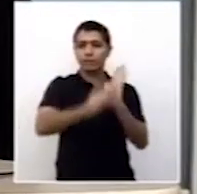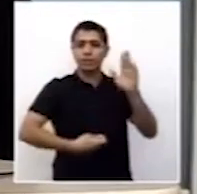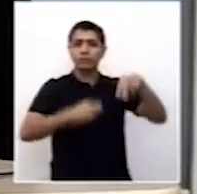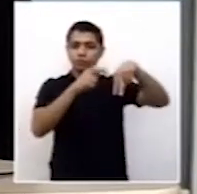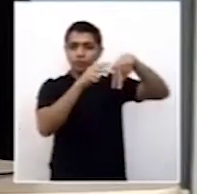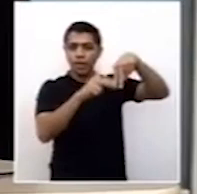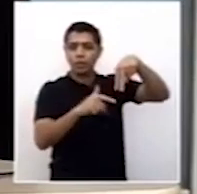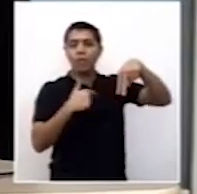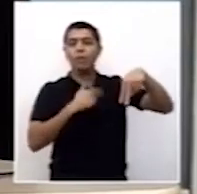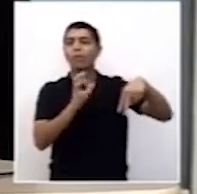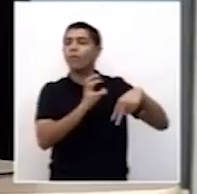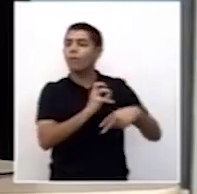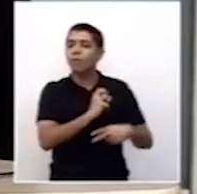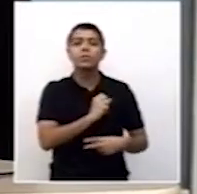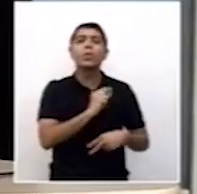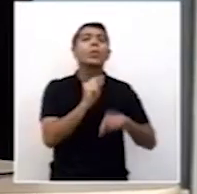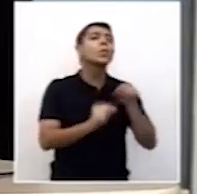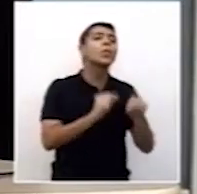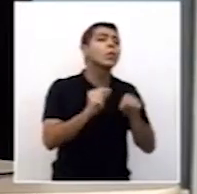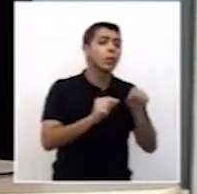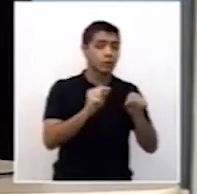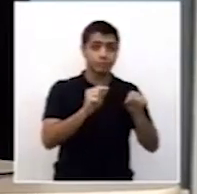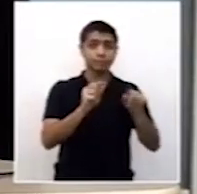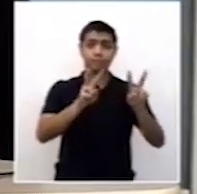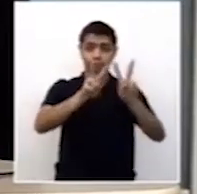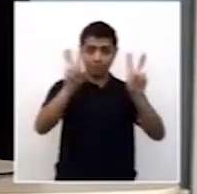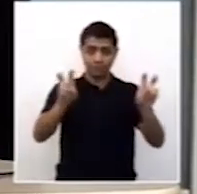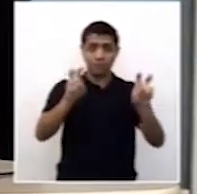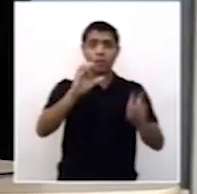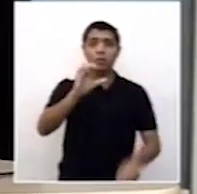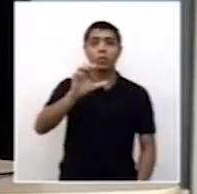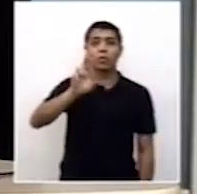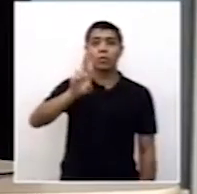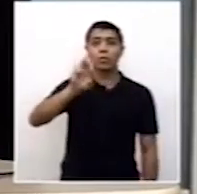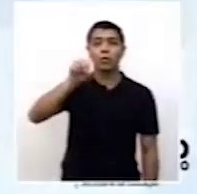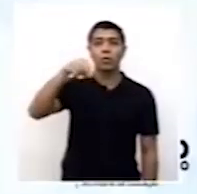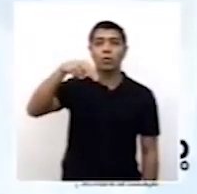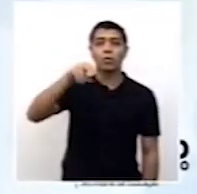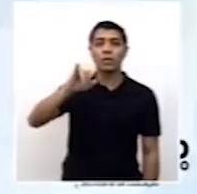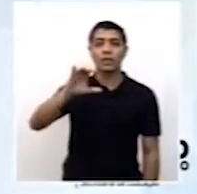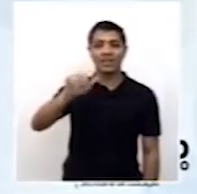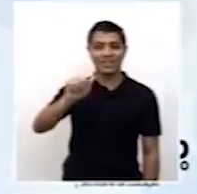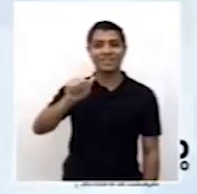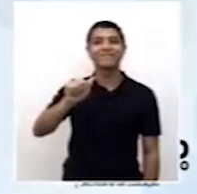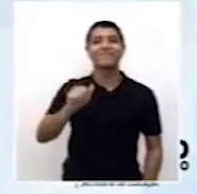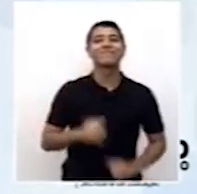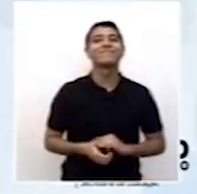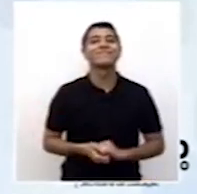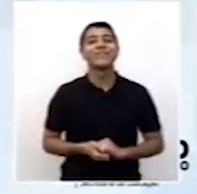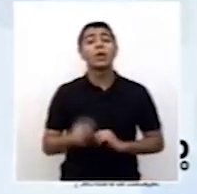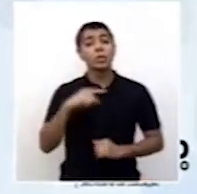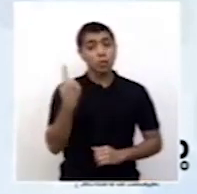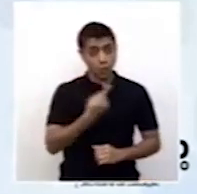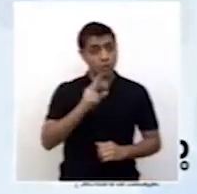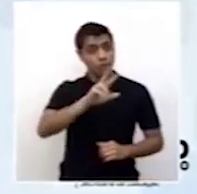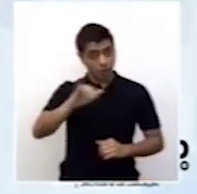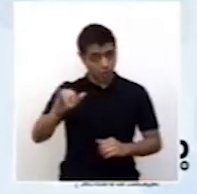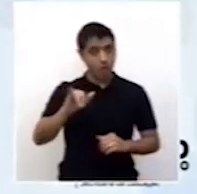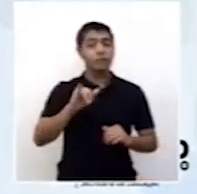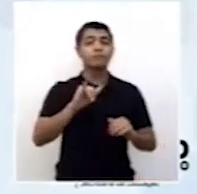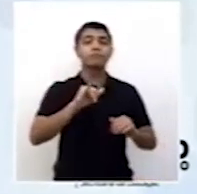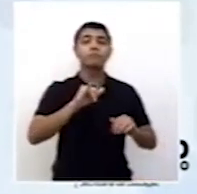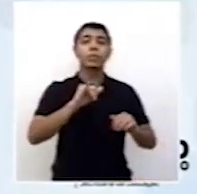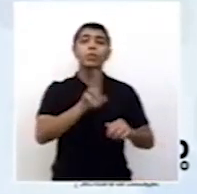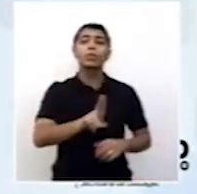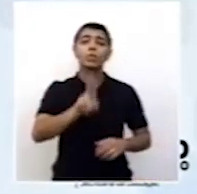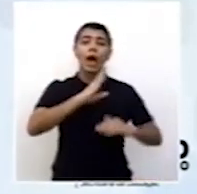a crônica. As habilidades que nós vamos trabalhar serão as habilidades estratégias de